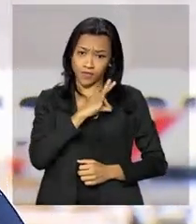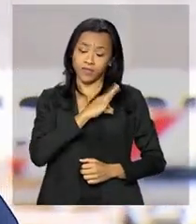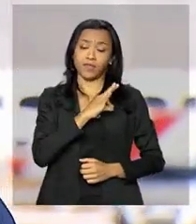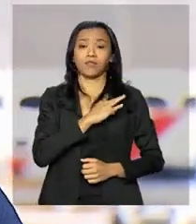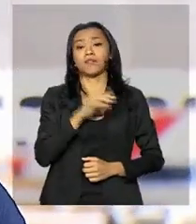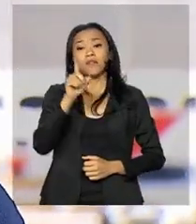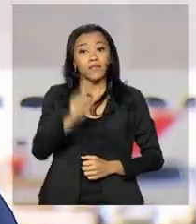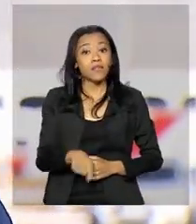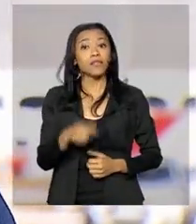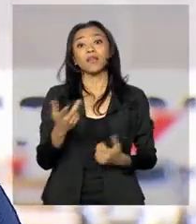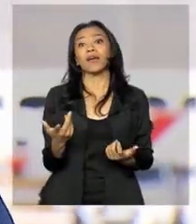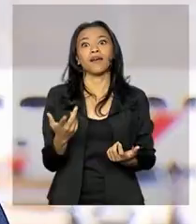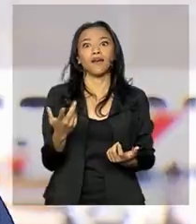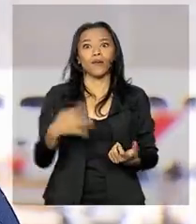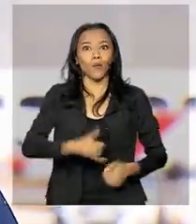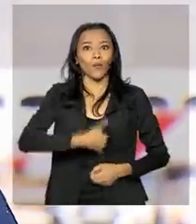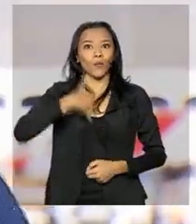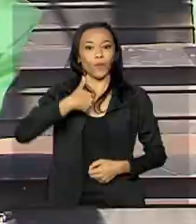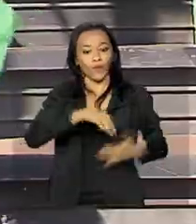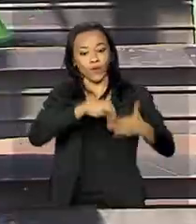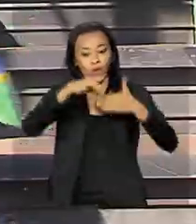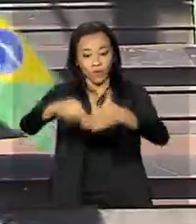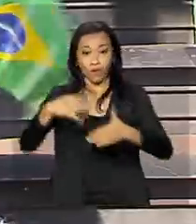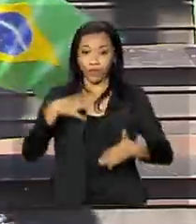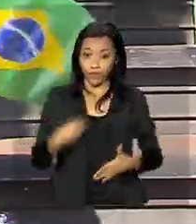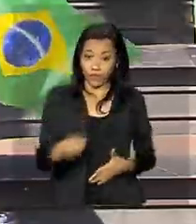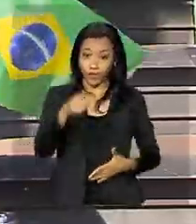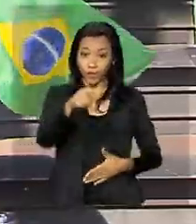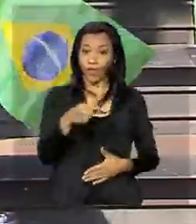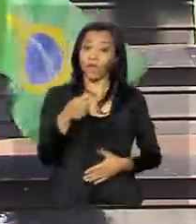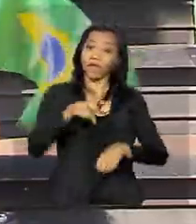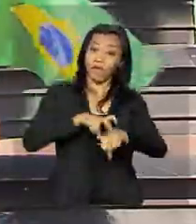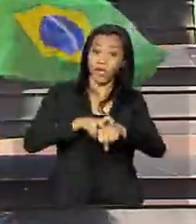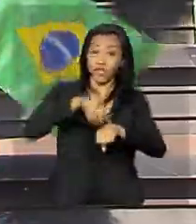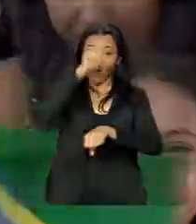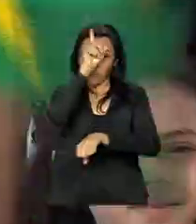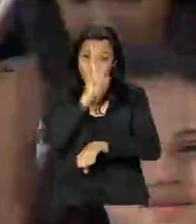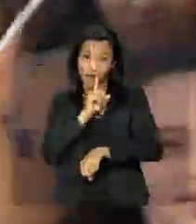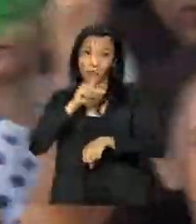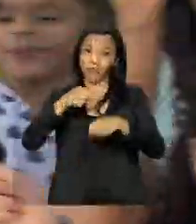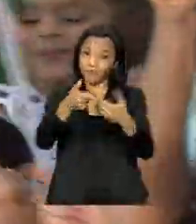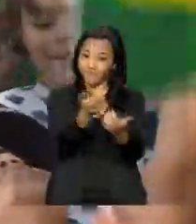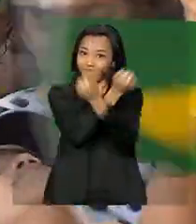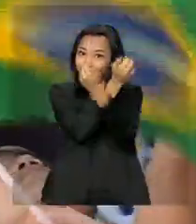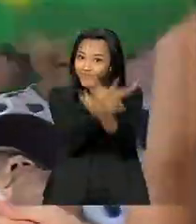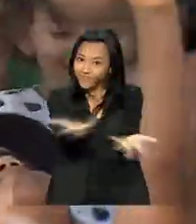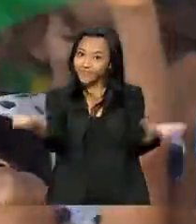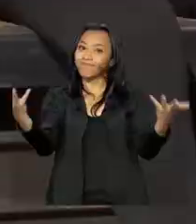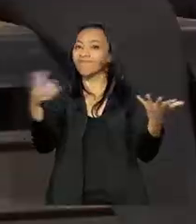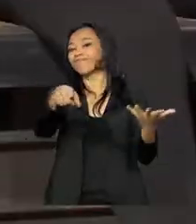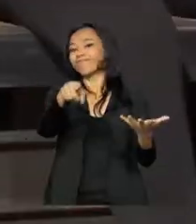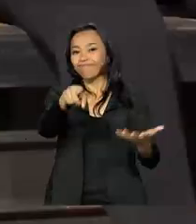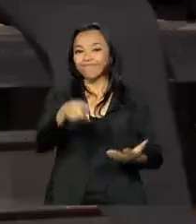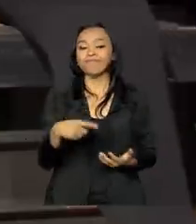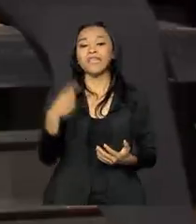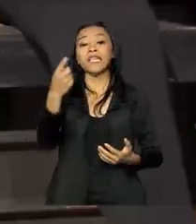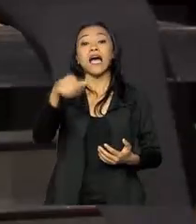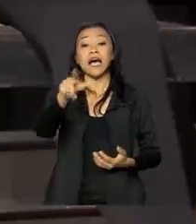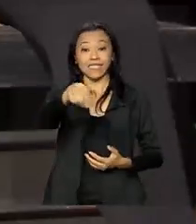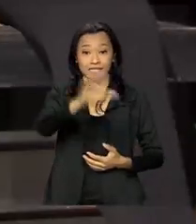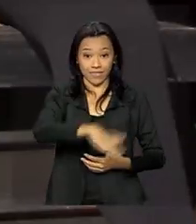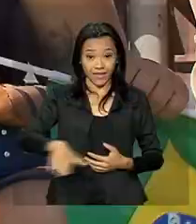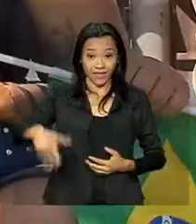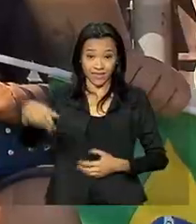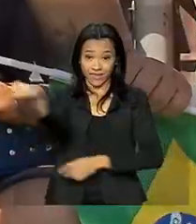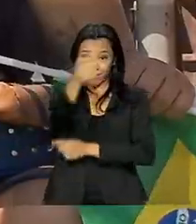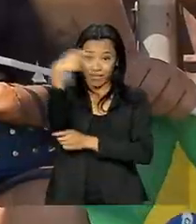satisfação e orgulho trazer ele aí pela primeira vez. O verde e o amarelo deram o tom, como não podia deixar de ser. Nas mãos das